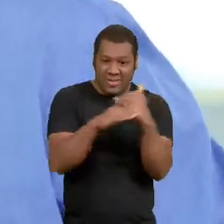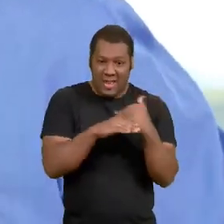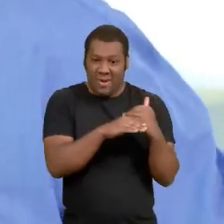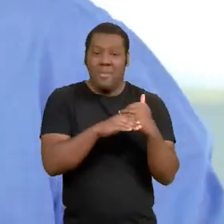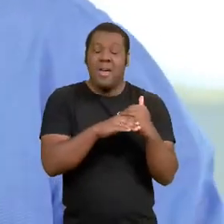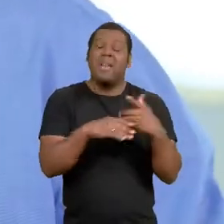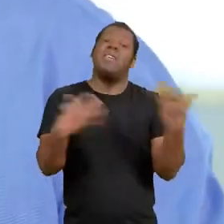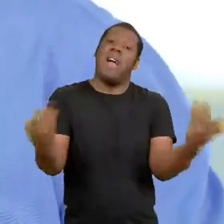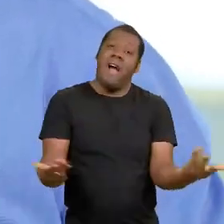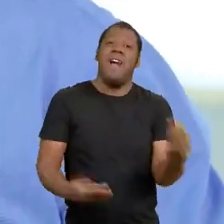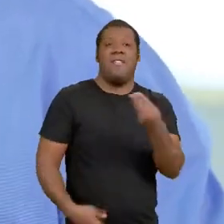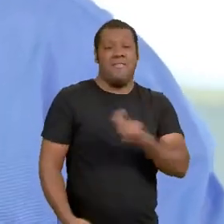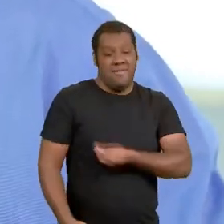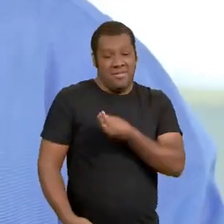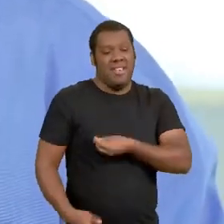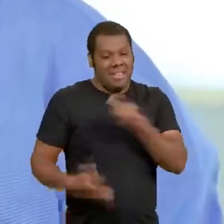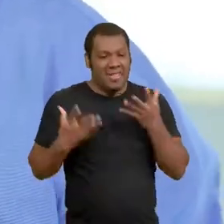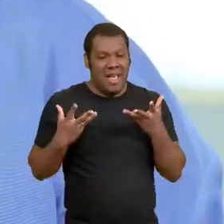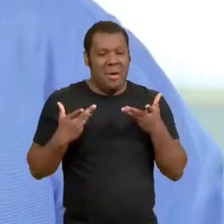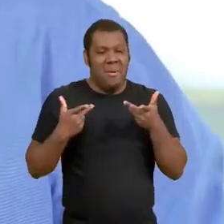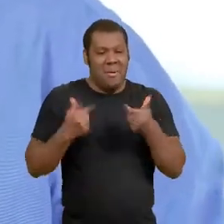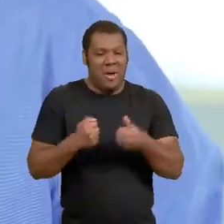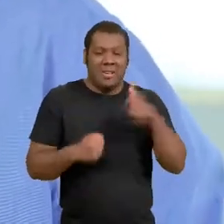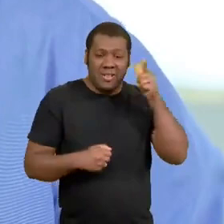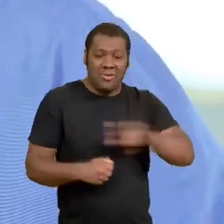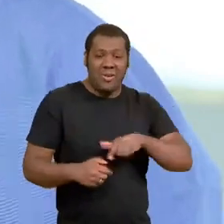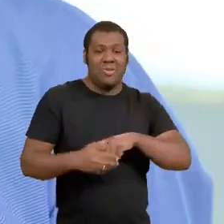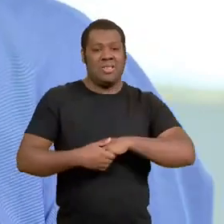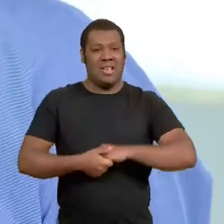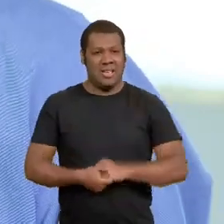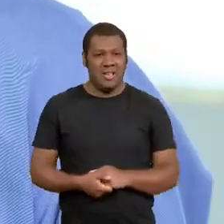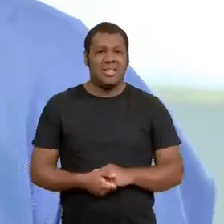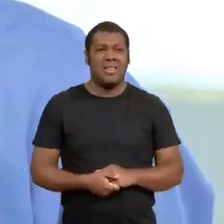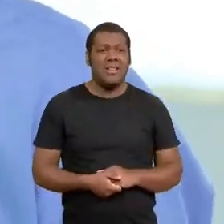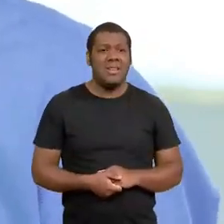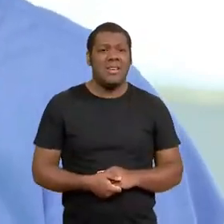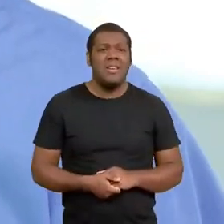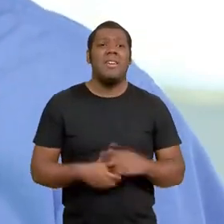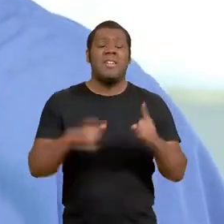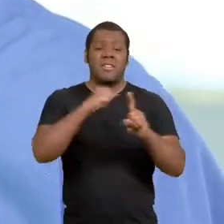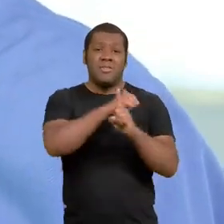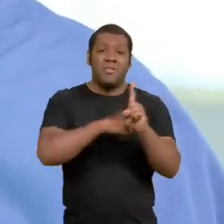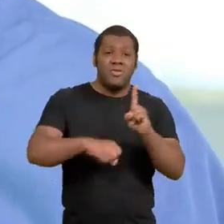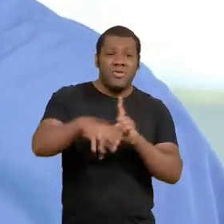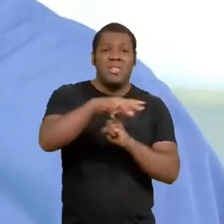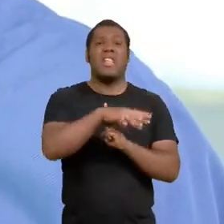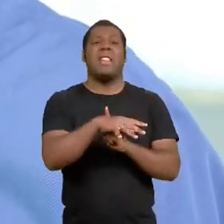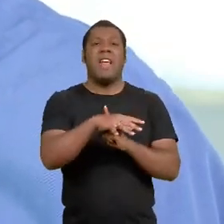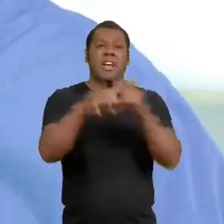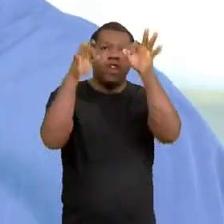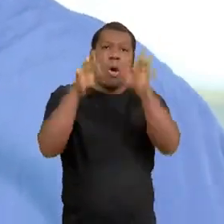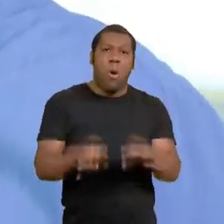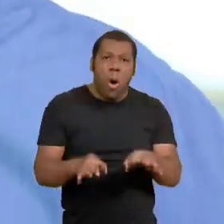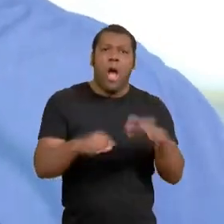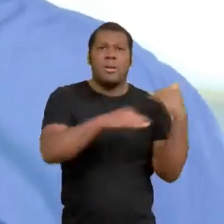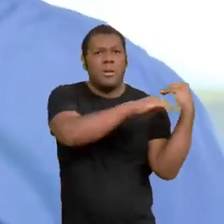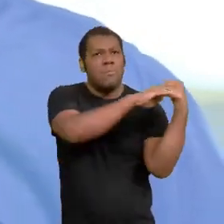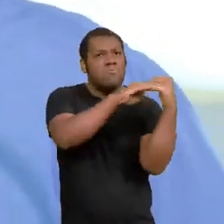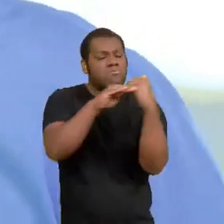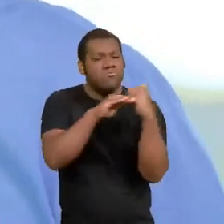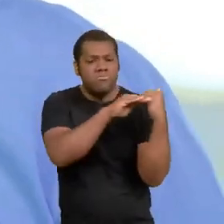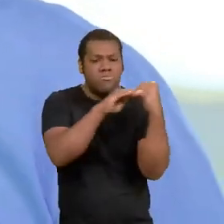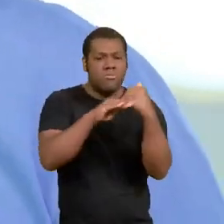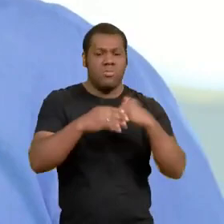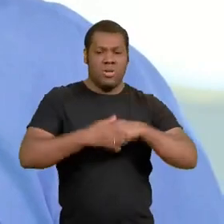pouco daquilo que ele produz para poder a sociedade ver a distribuição ser justa para todo mundo. É isso que nós temos